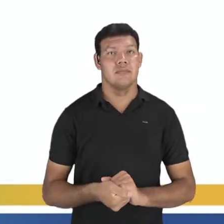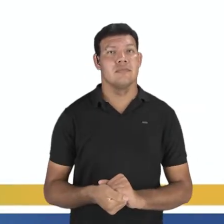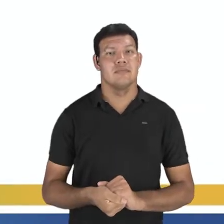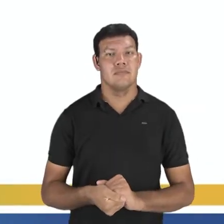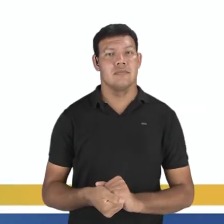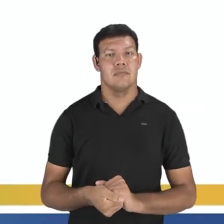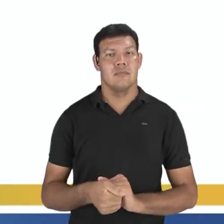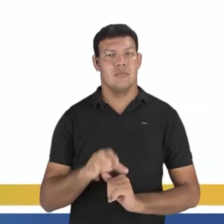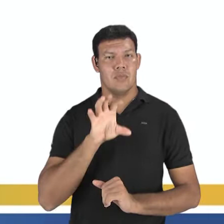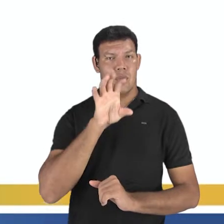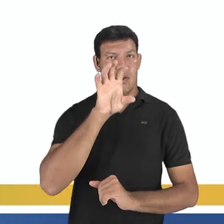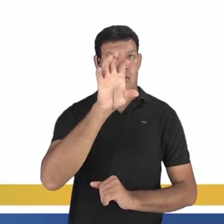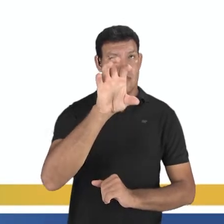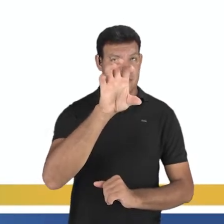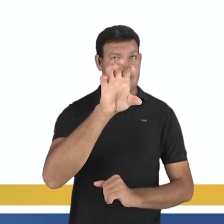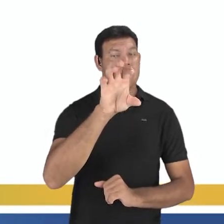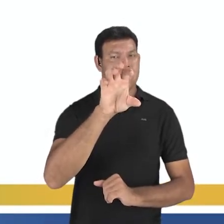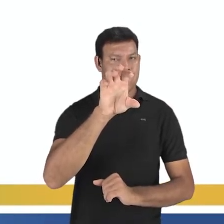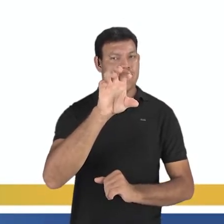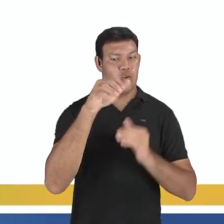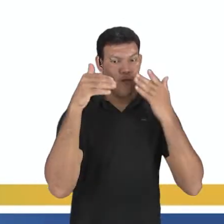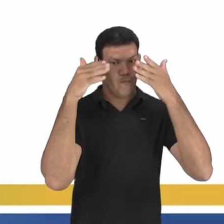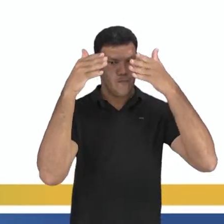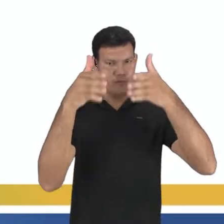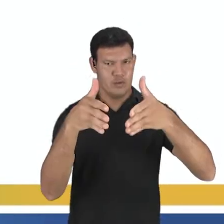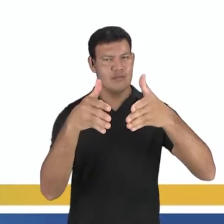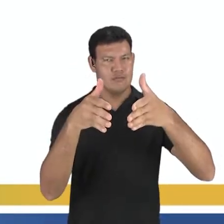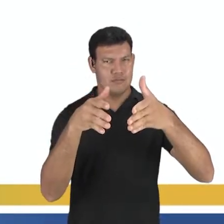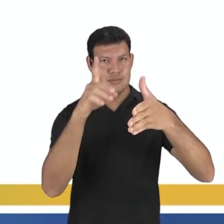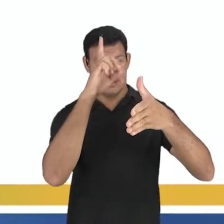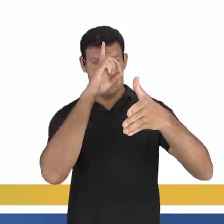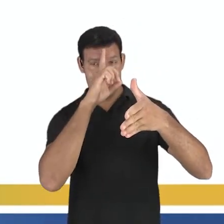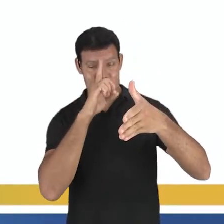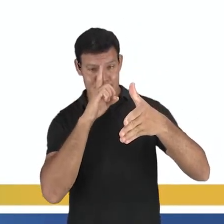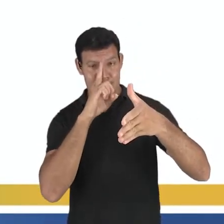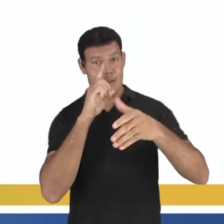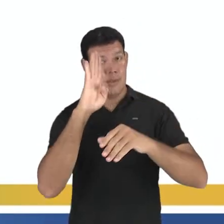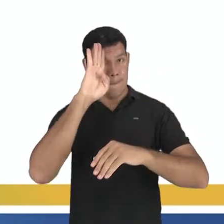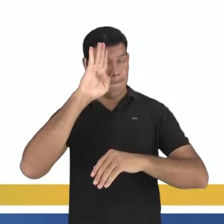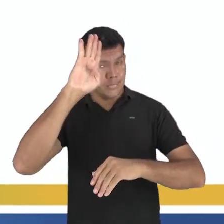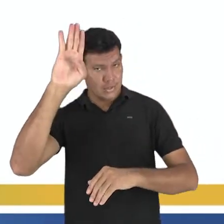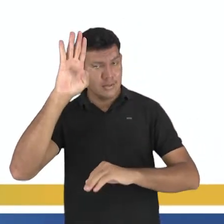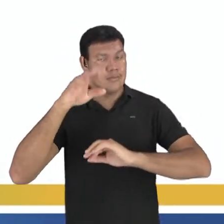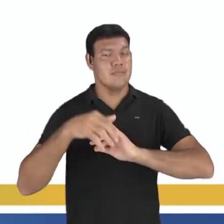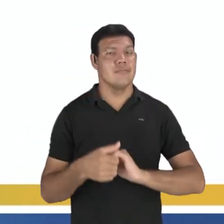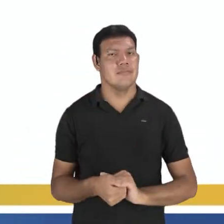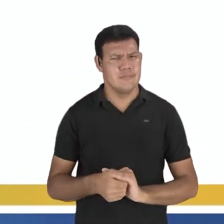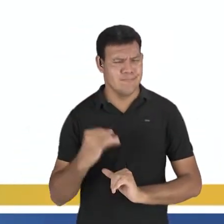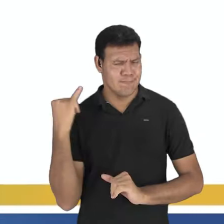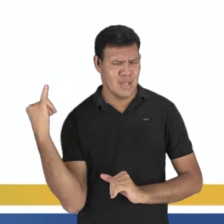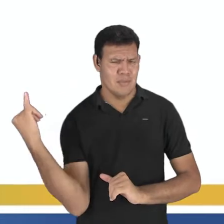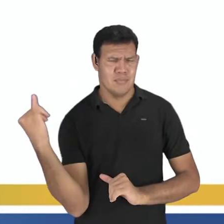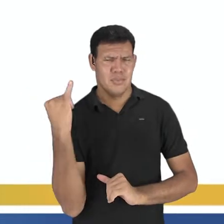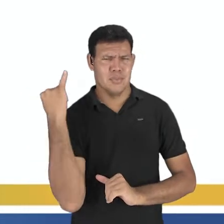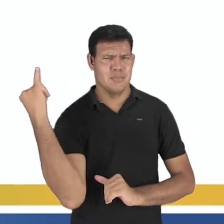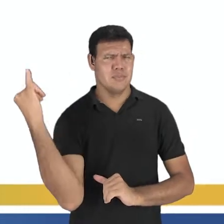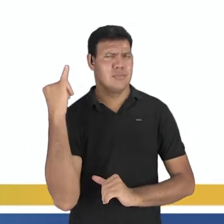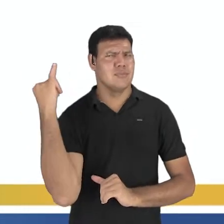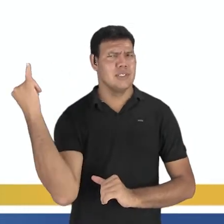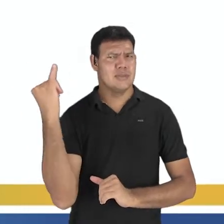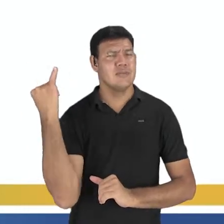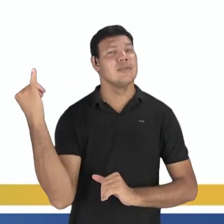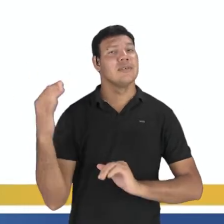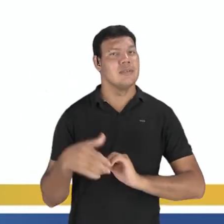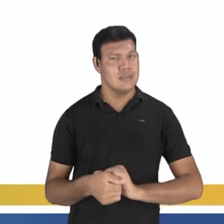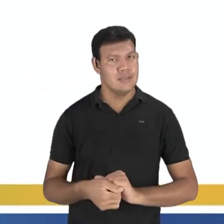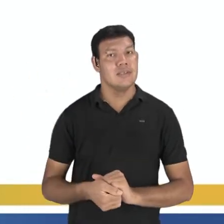no meio nós temos aí uma informação principal. Esta informação principal é a informação mais importante que nós